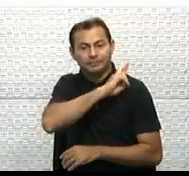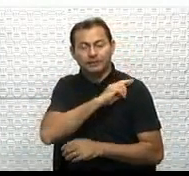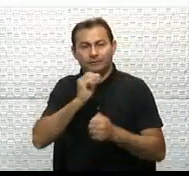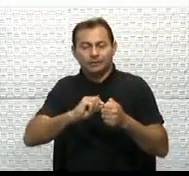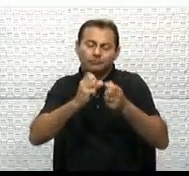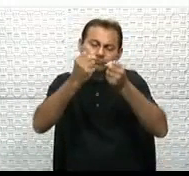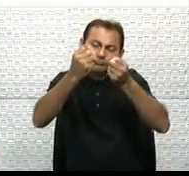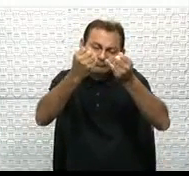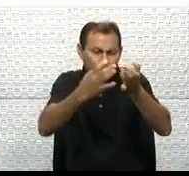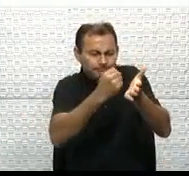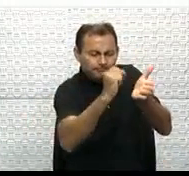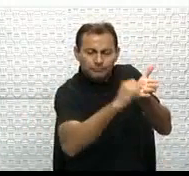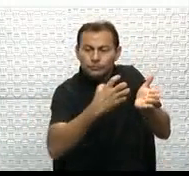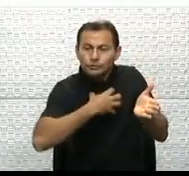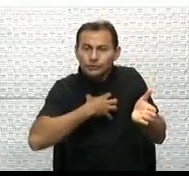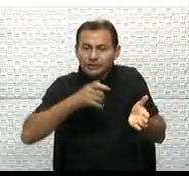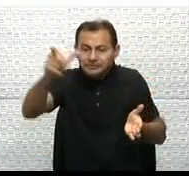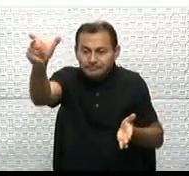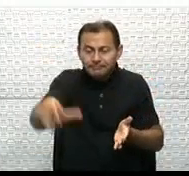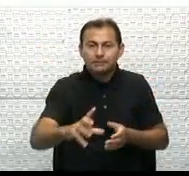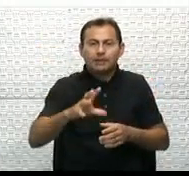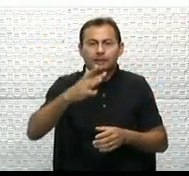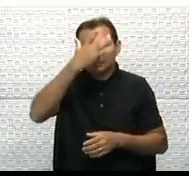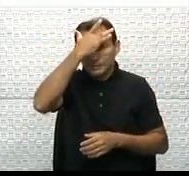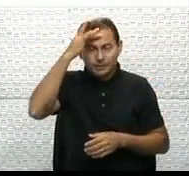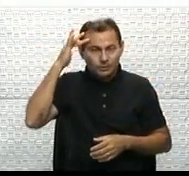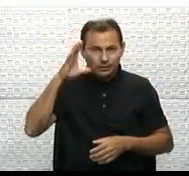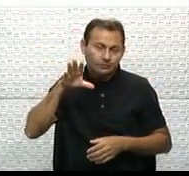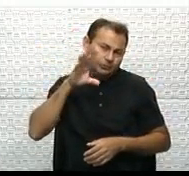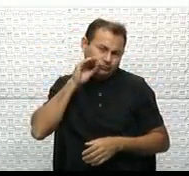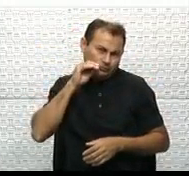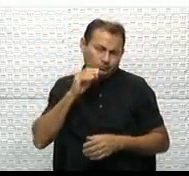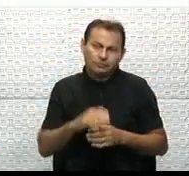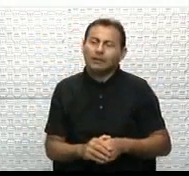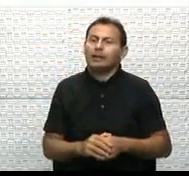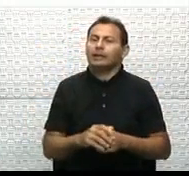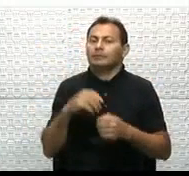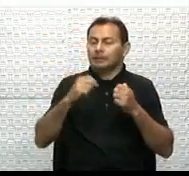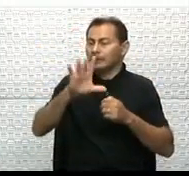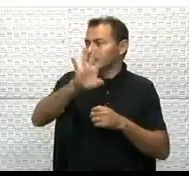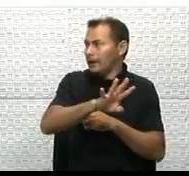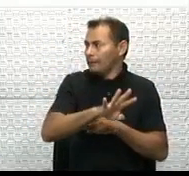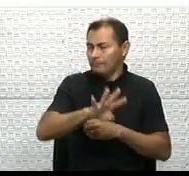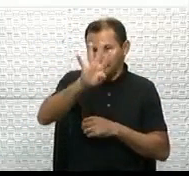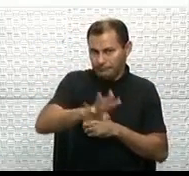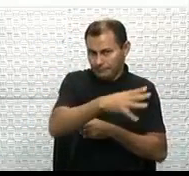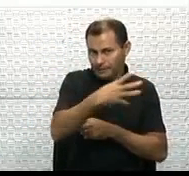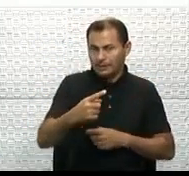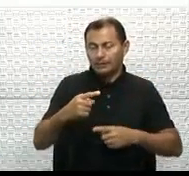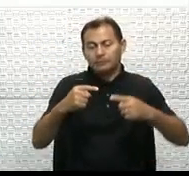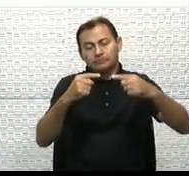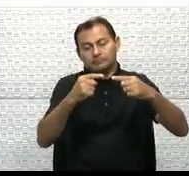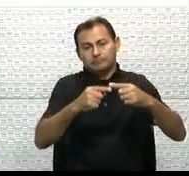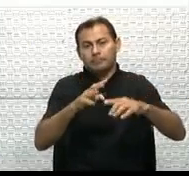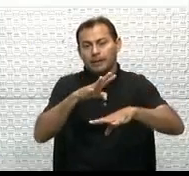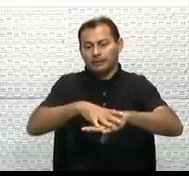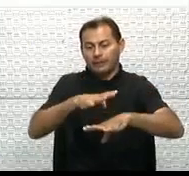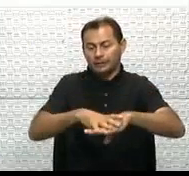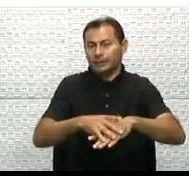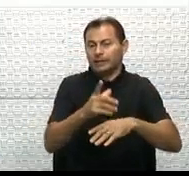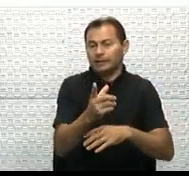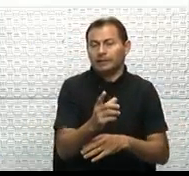perfil dos funcionários. A partir da tabela a seguir, é possível estabelecer uma relação matemática